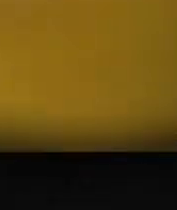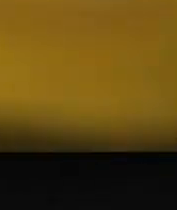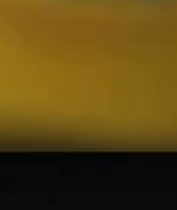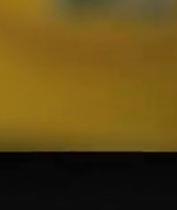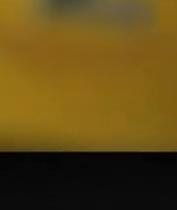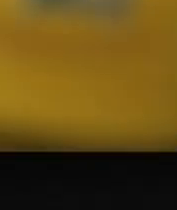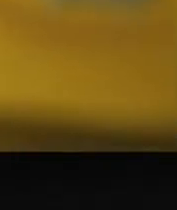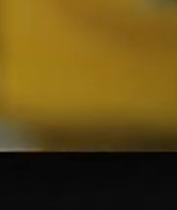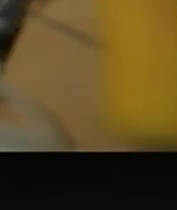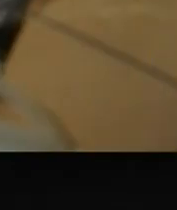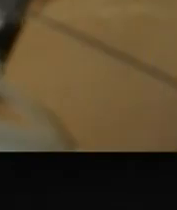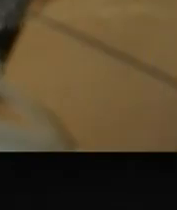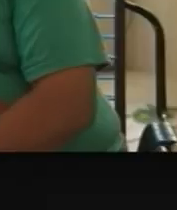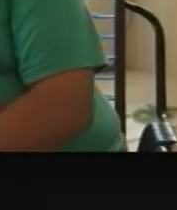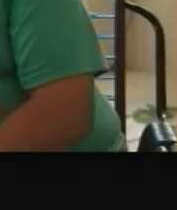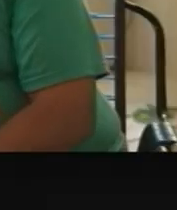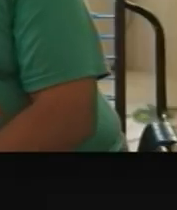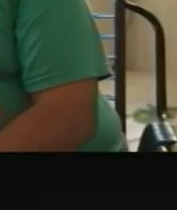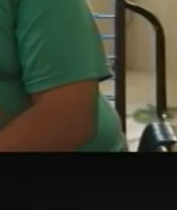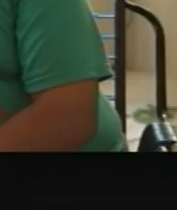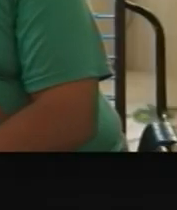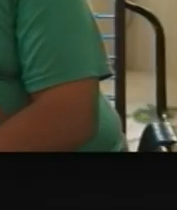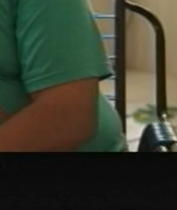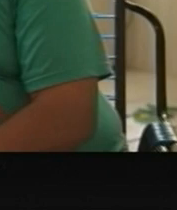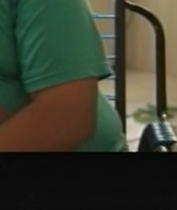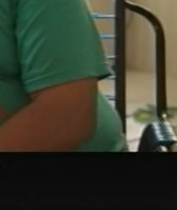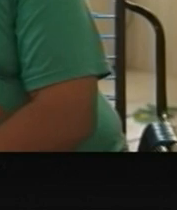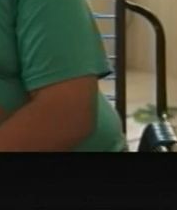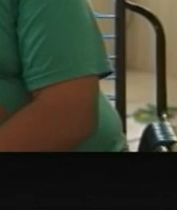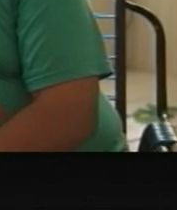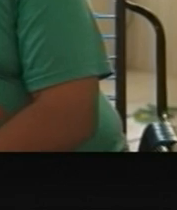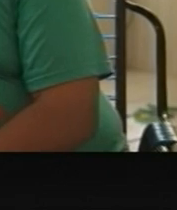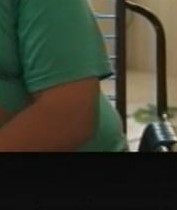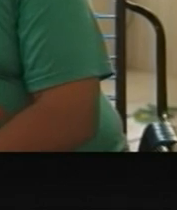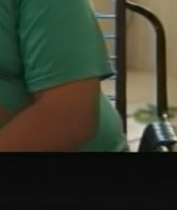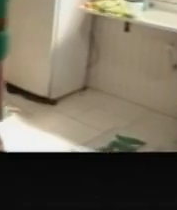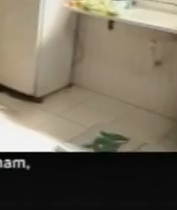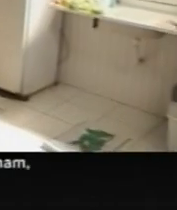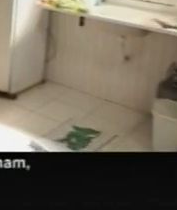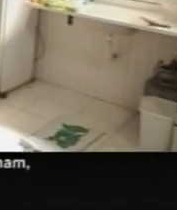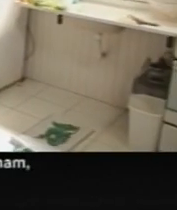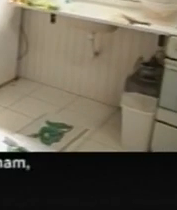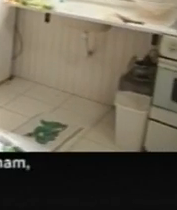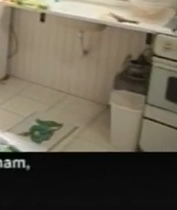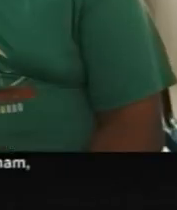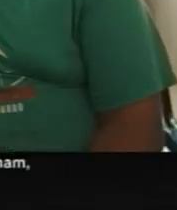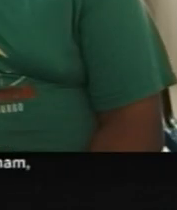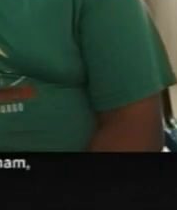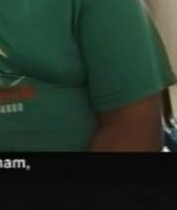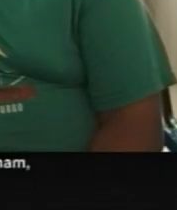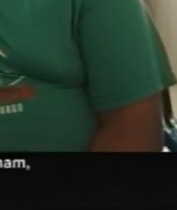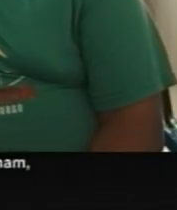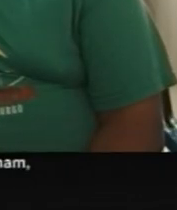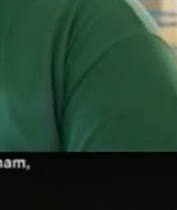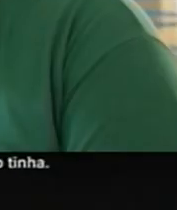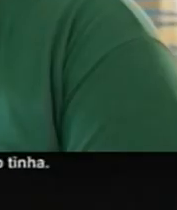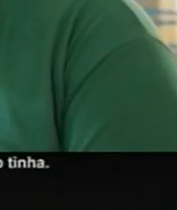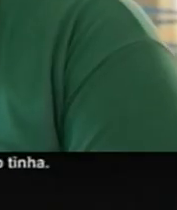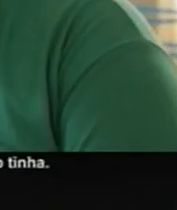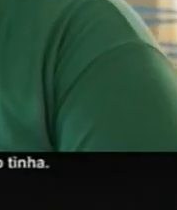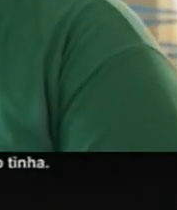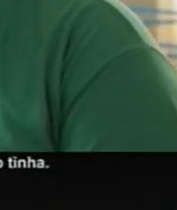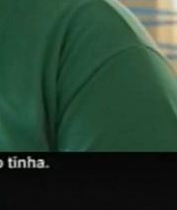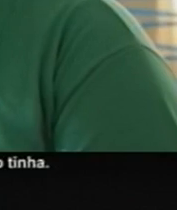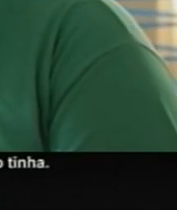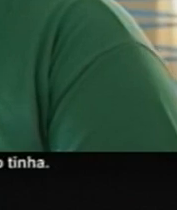Eu catava na rua, né? Eu catava latinha, papelão, plástico, muitas coisas que as crianças não tinham, né? Que elas às